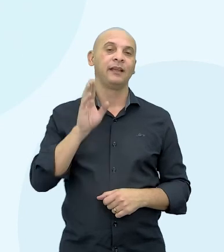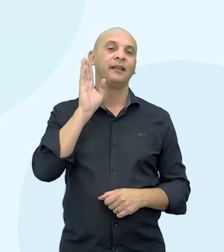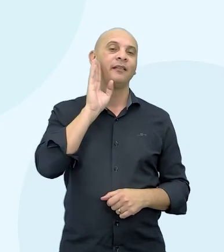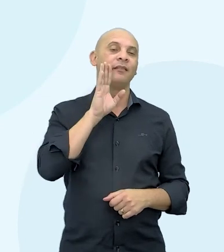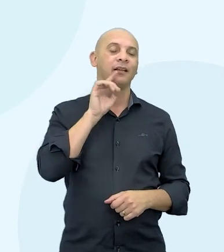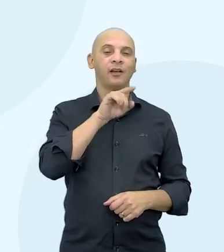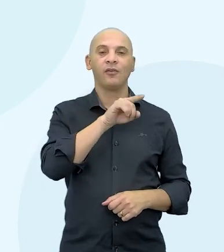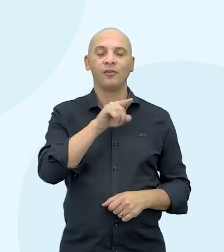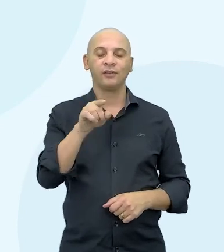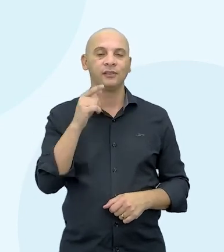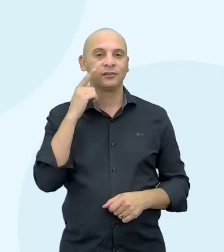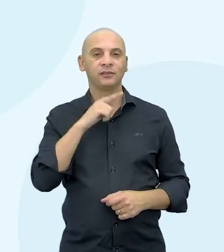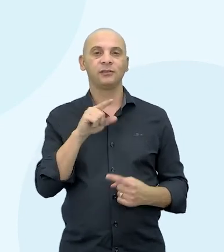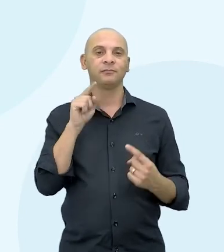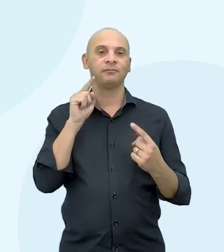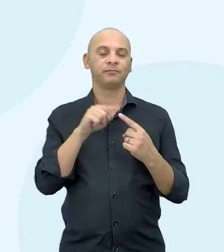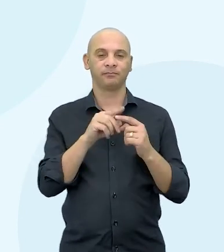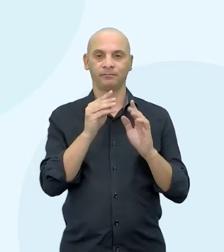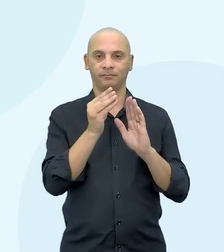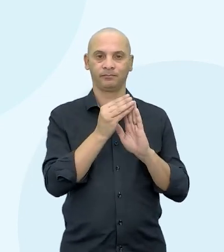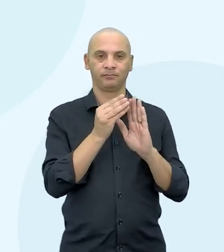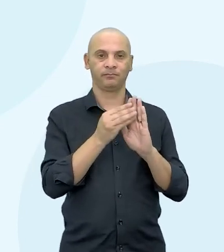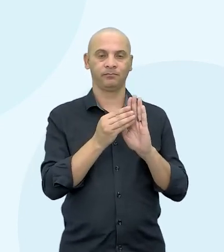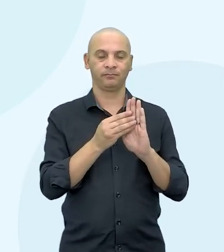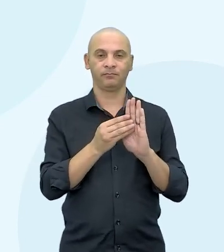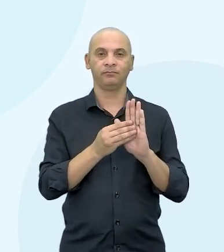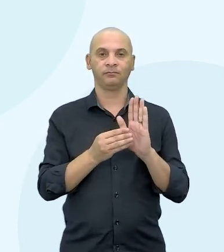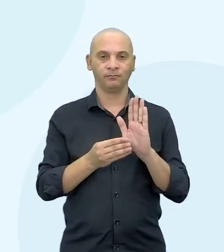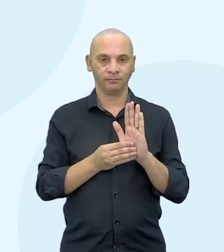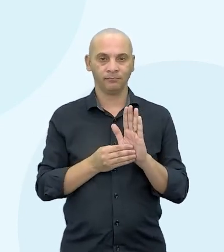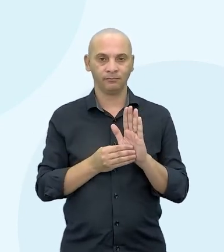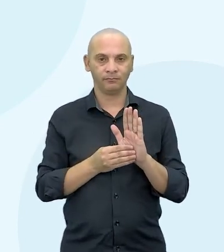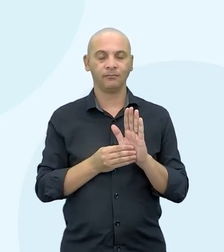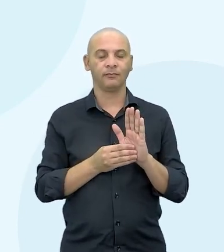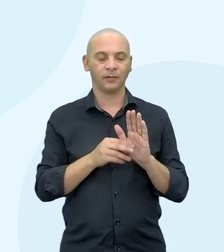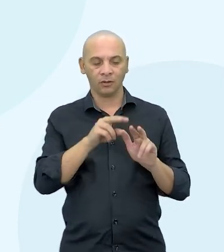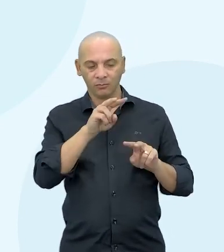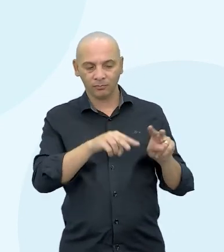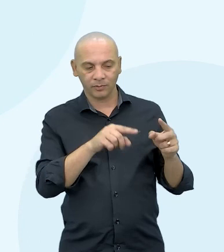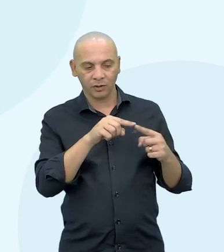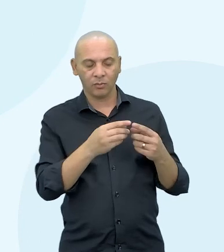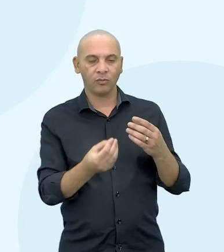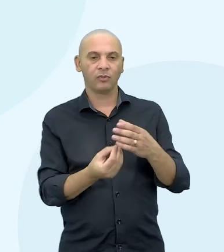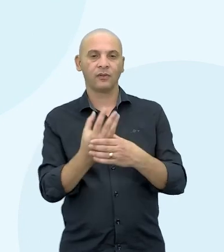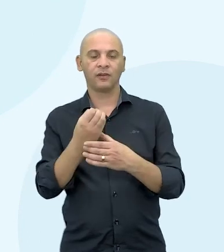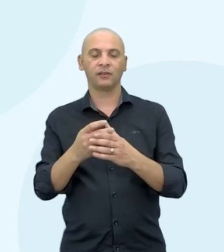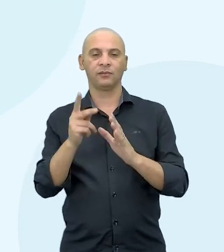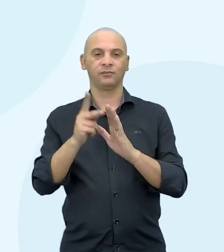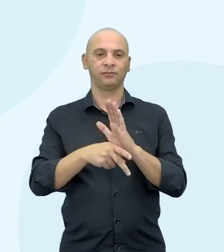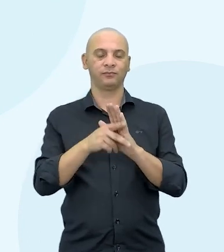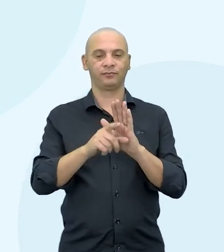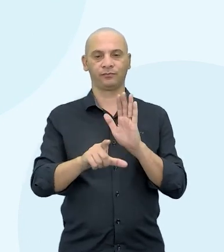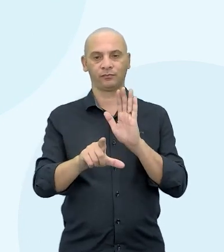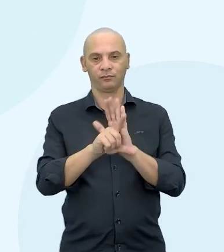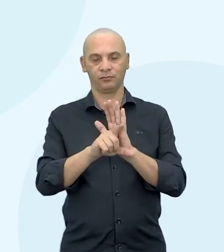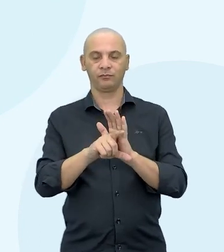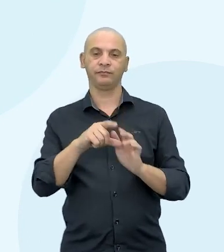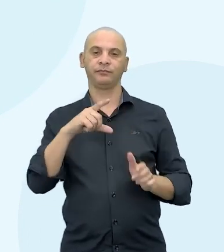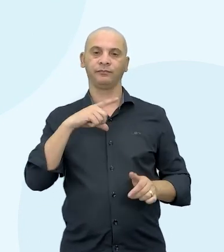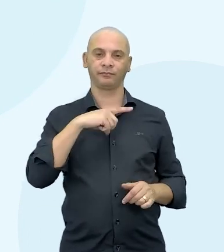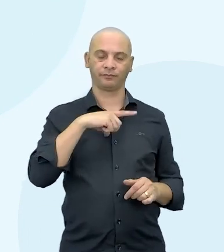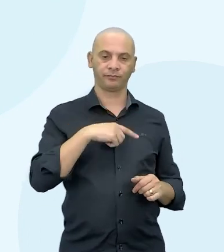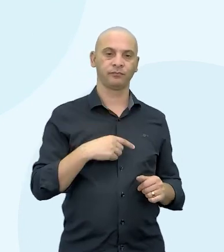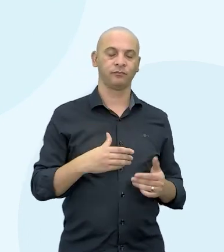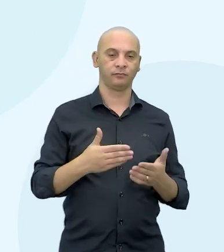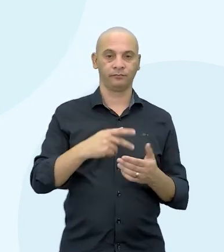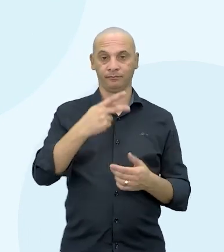vocês fizerem fizerem registros, né, para ir acompanhando a elaboração desse projeto de lei, sempre no